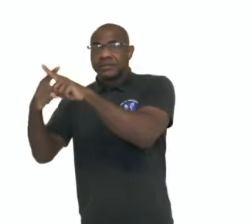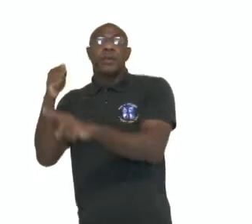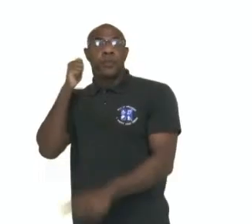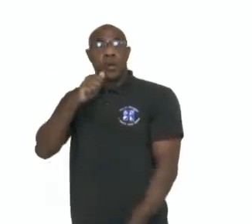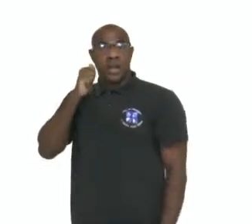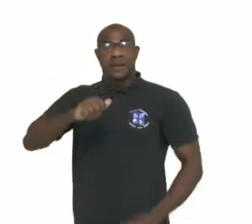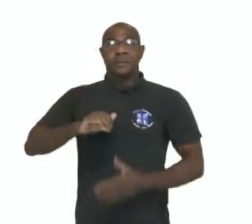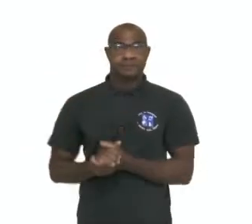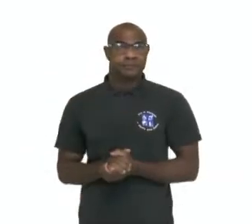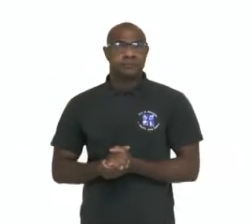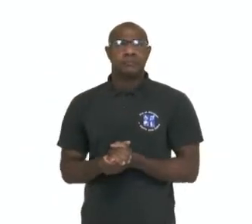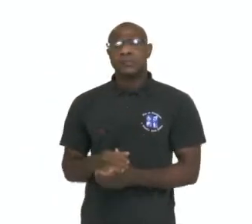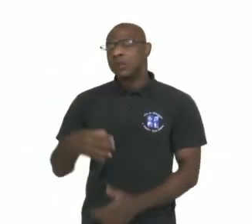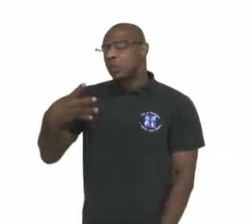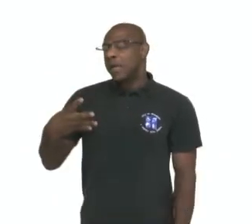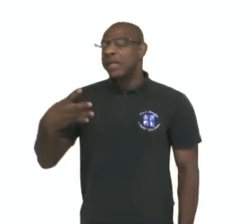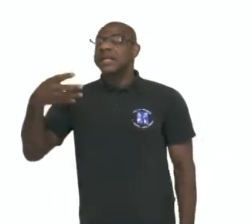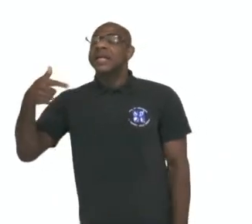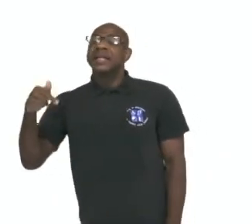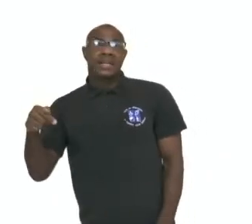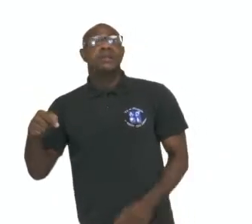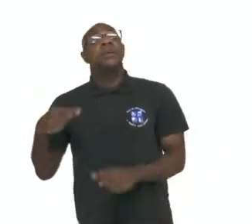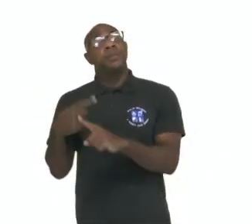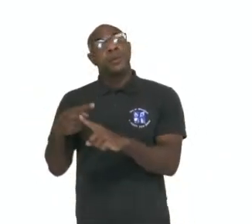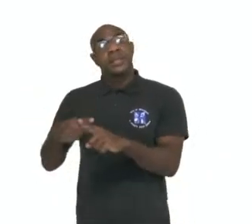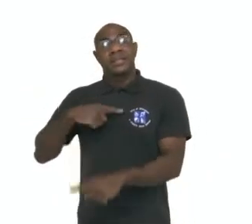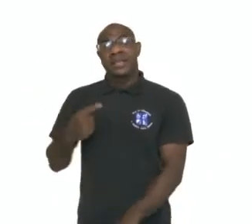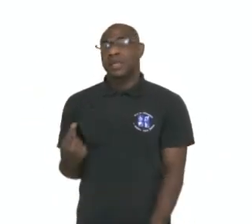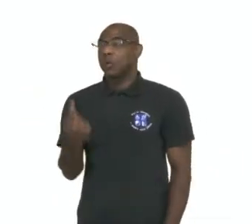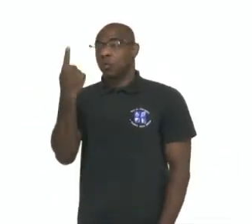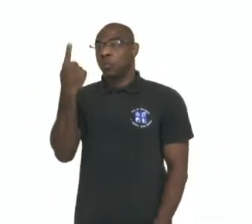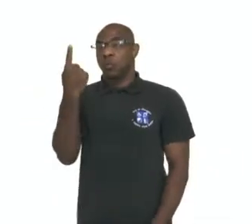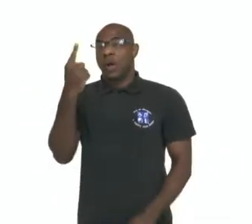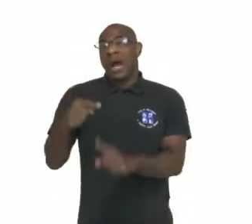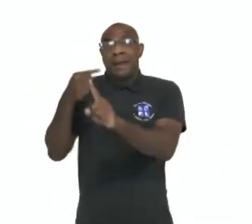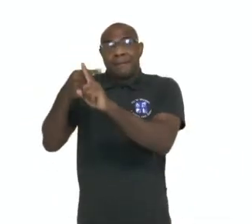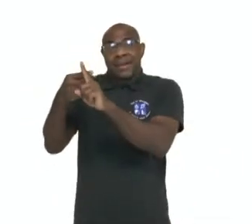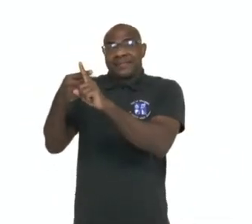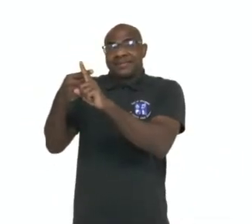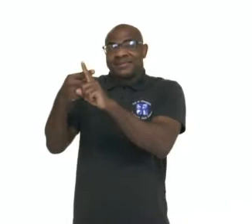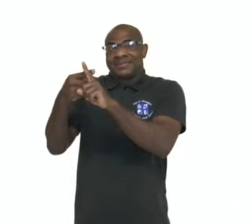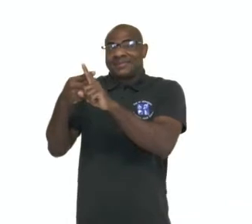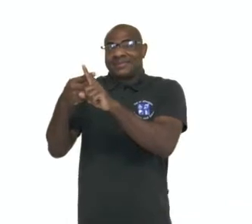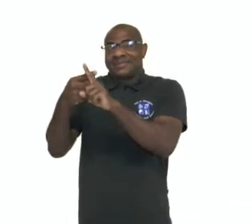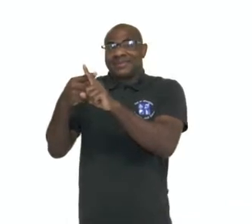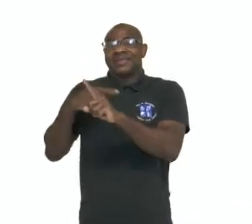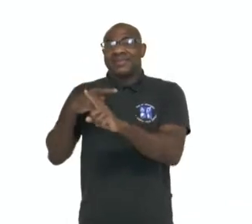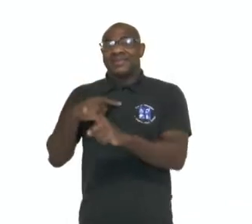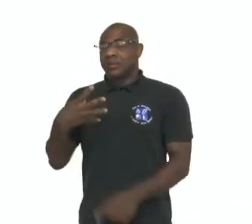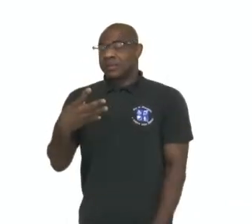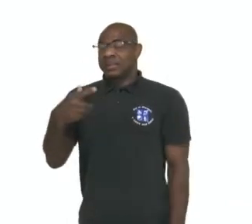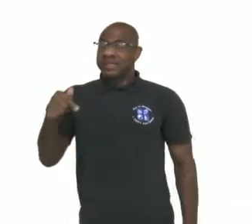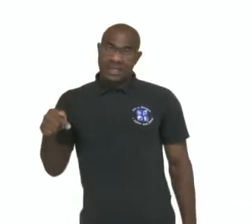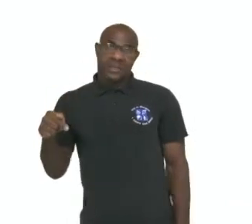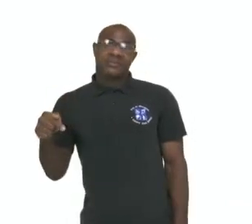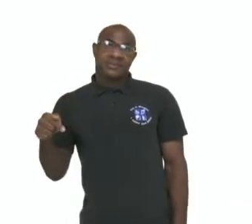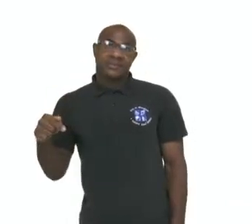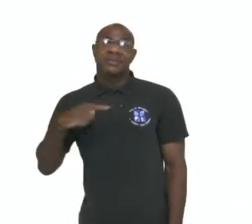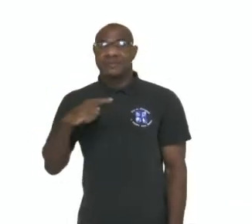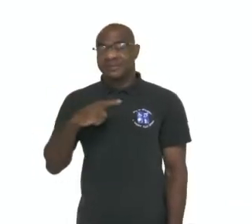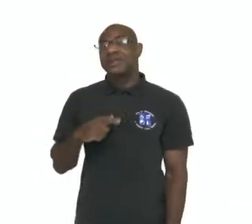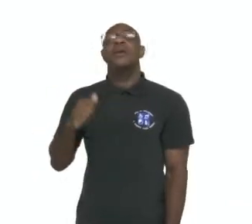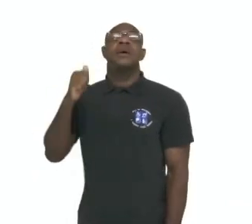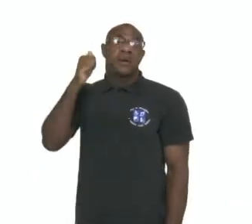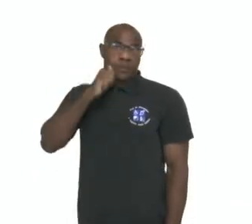mulher. 47, porque tem um cromossomo a mais. Então, 47 cromossomos, o indivíduo do